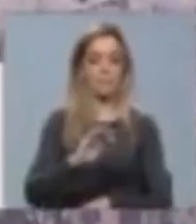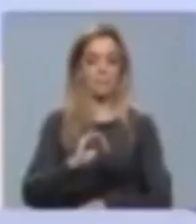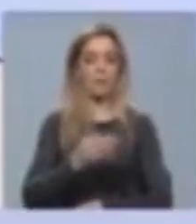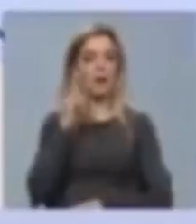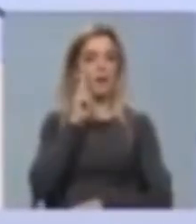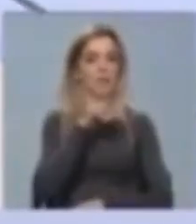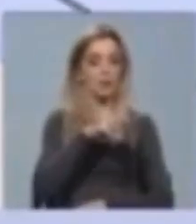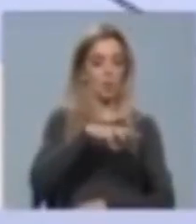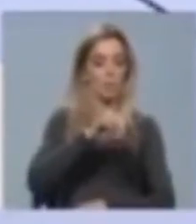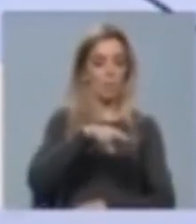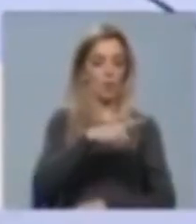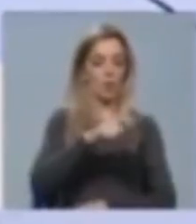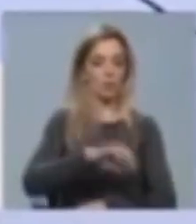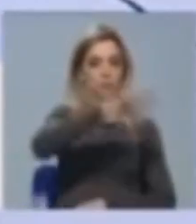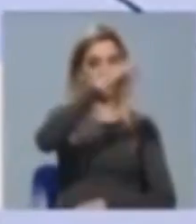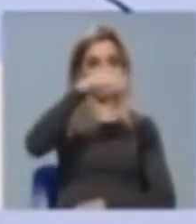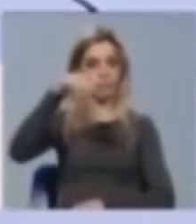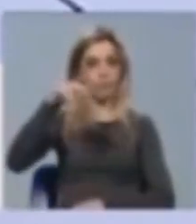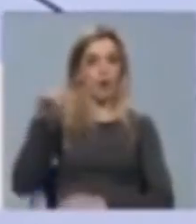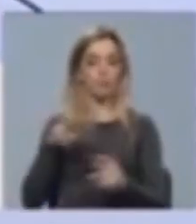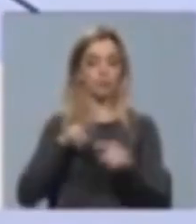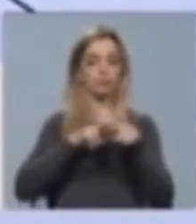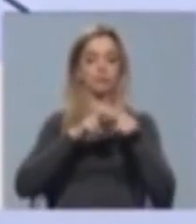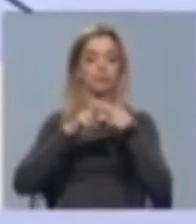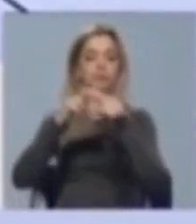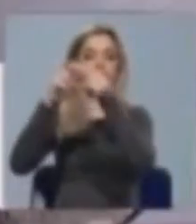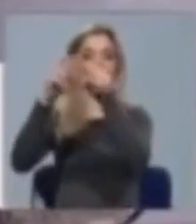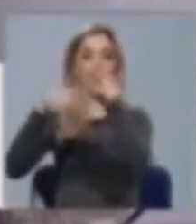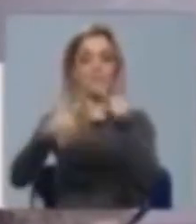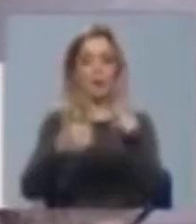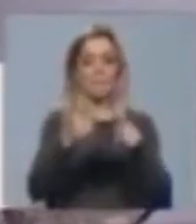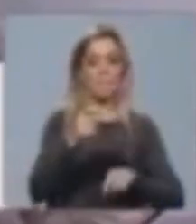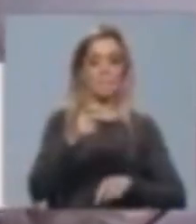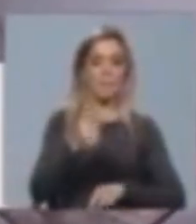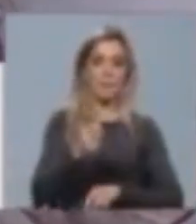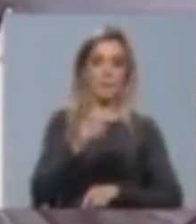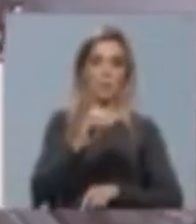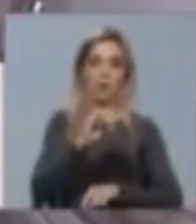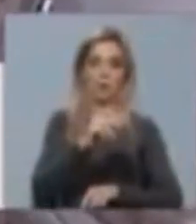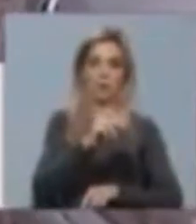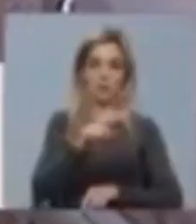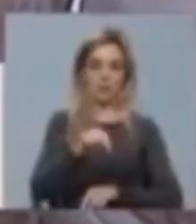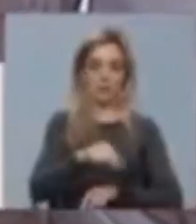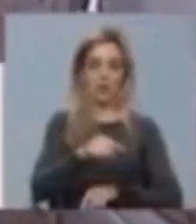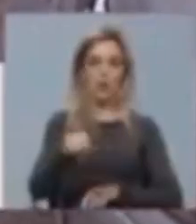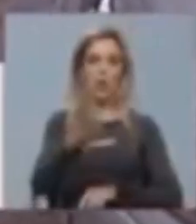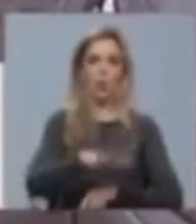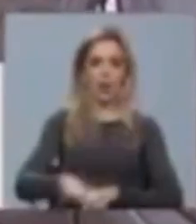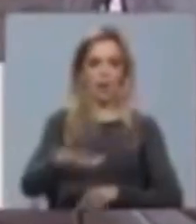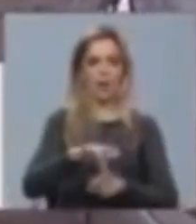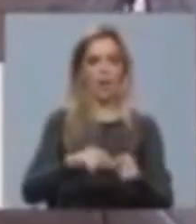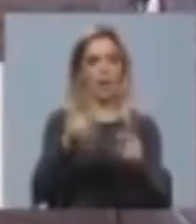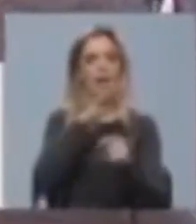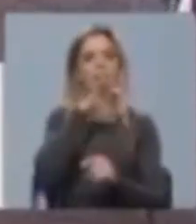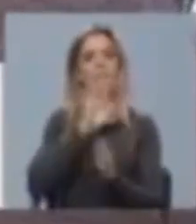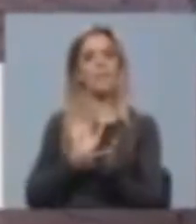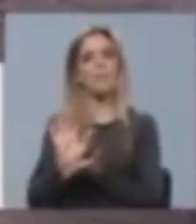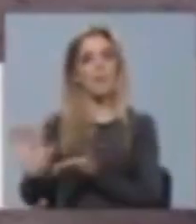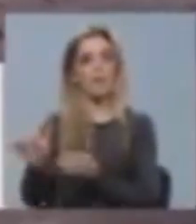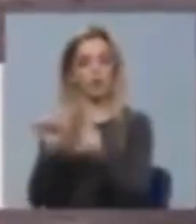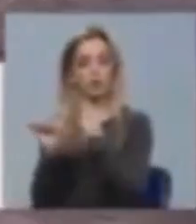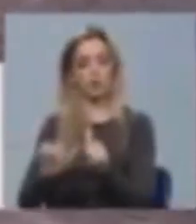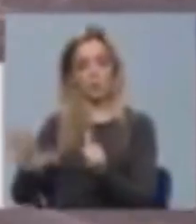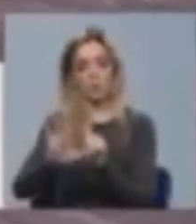do Monte, subiram no teleférico e estiveram no Largo das Babosas. As famílias que ficaram de fora do Sistema Nacional de Apoio à Recuperação